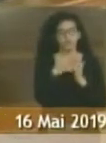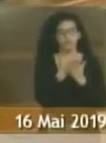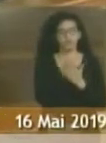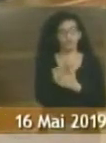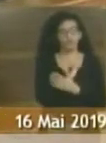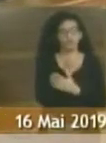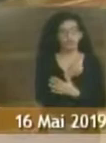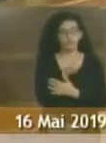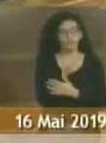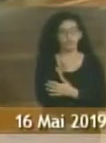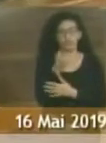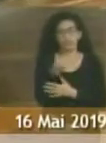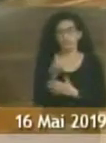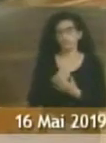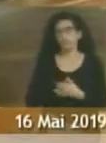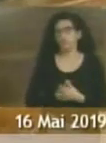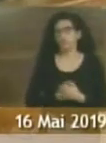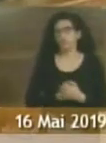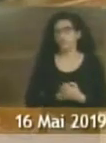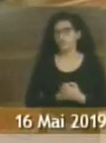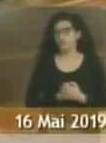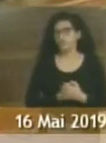número 186/2019.